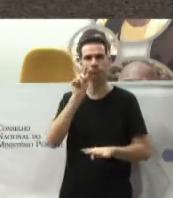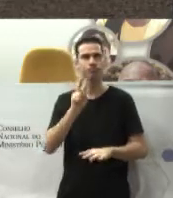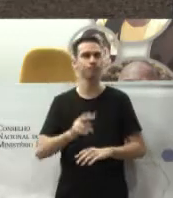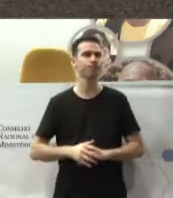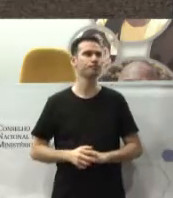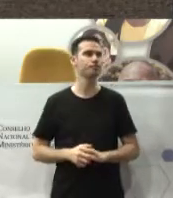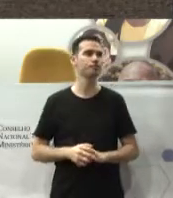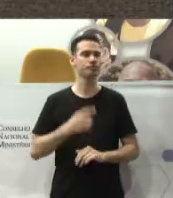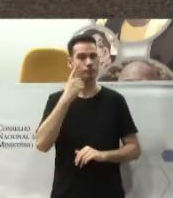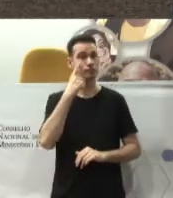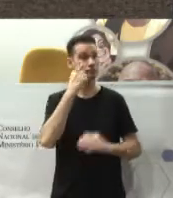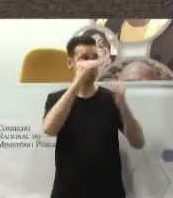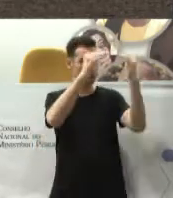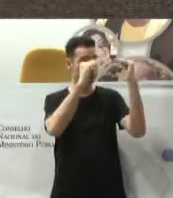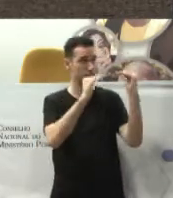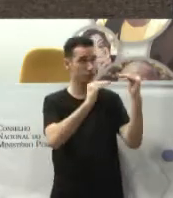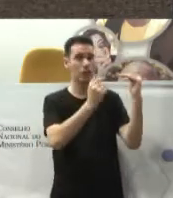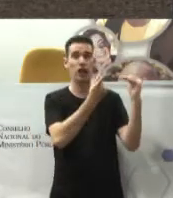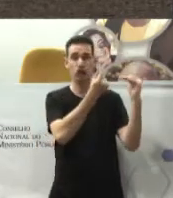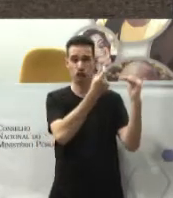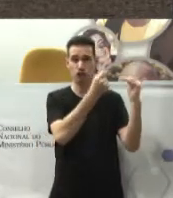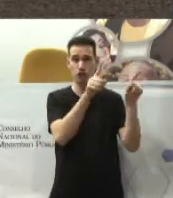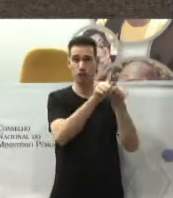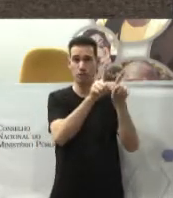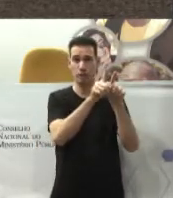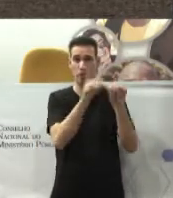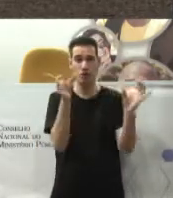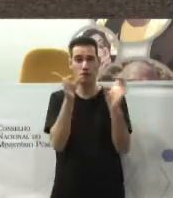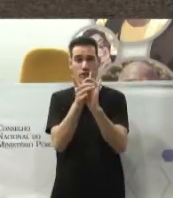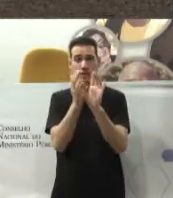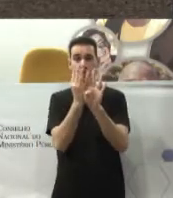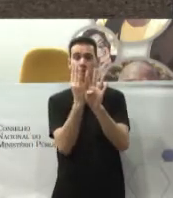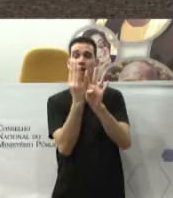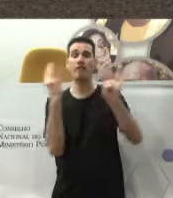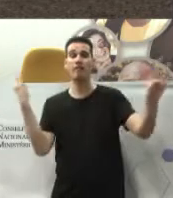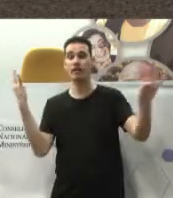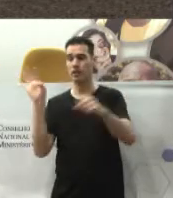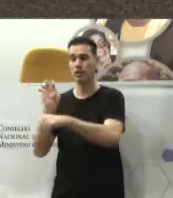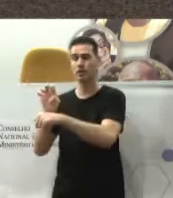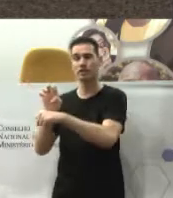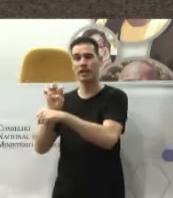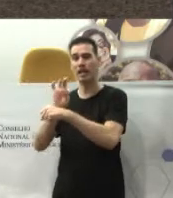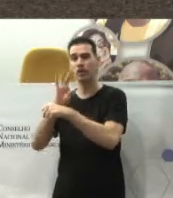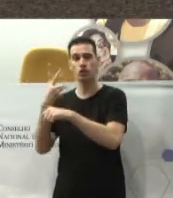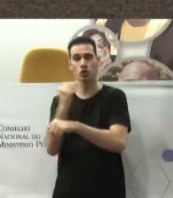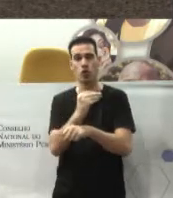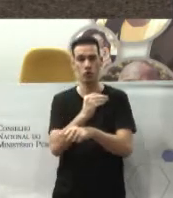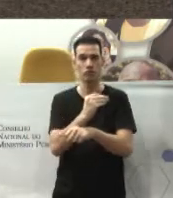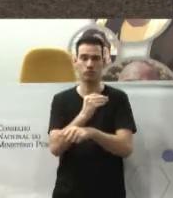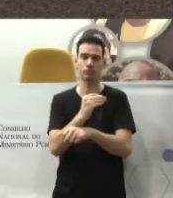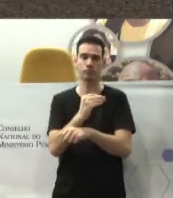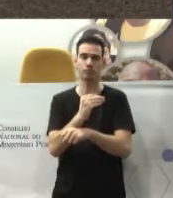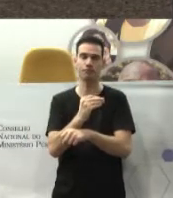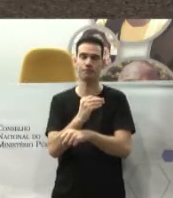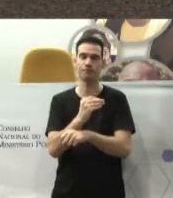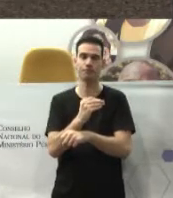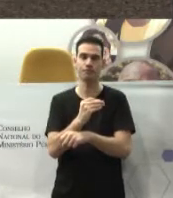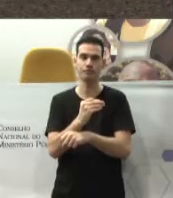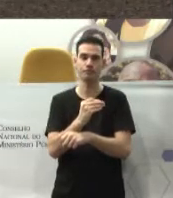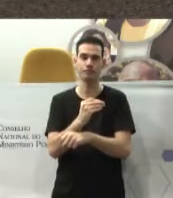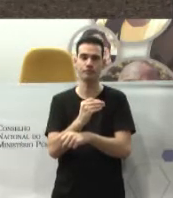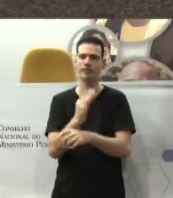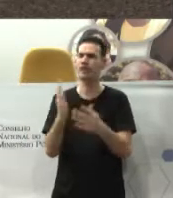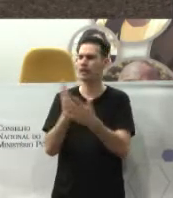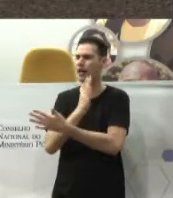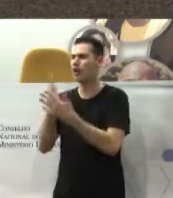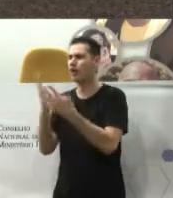Próximos passos, dinheiro e a unificação das filas no estado inteiro. Porque a gente ainda tem algumas